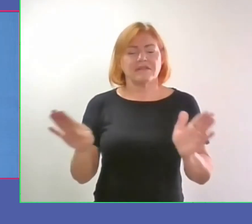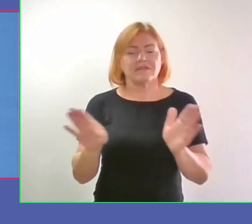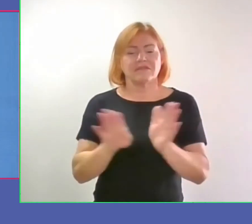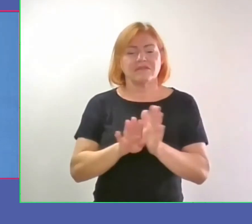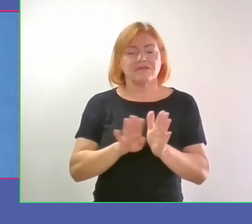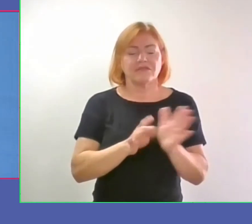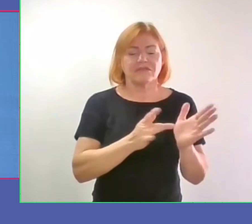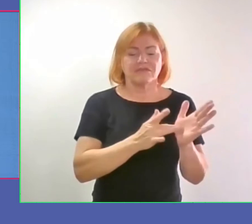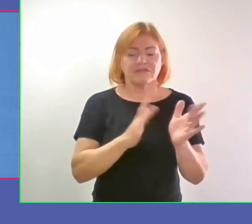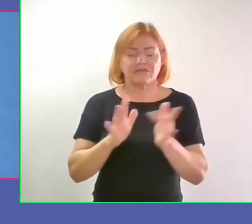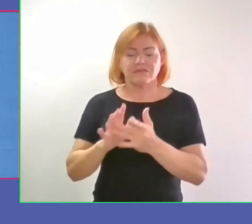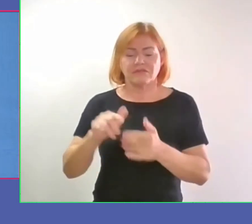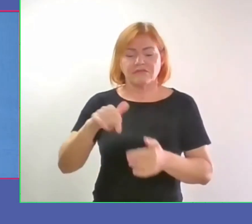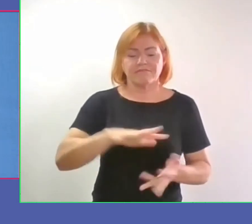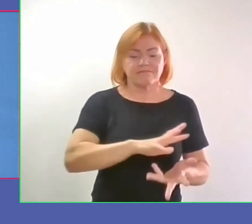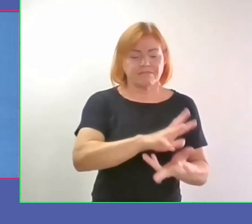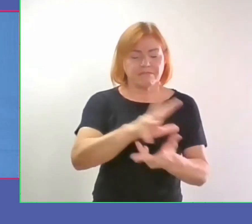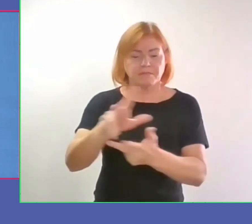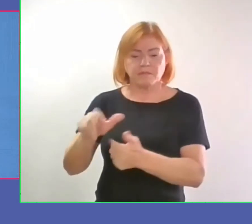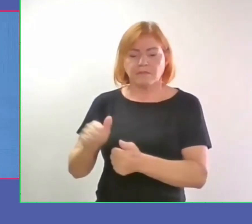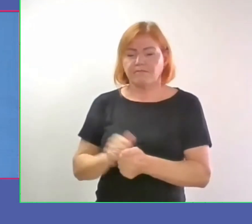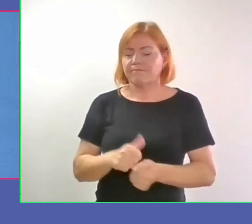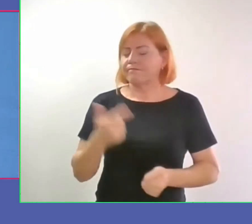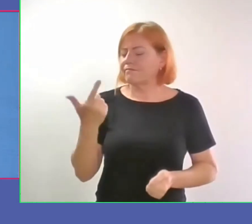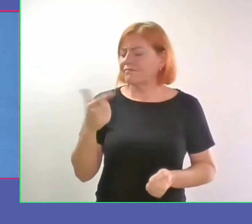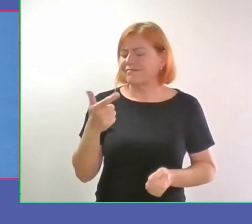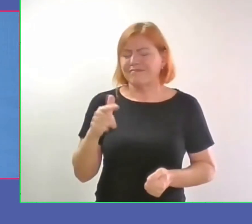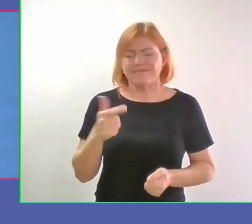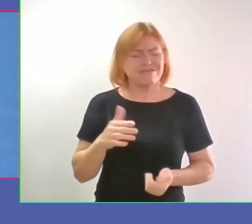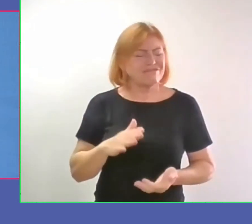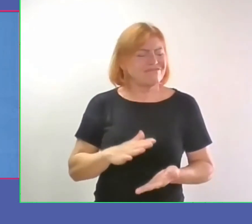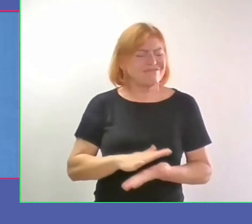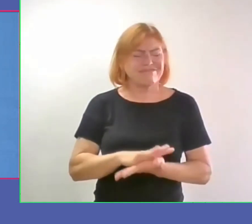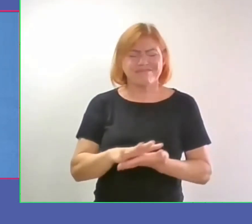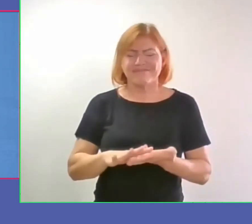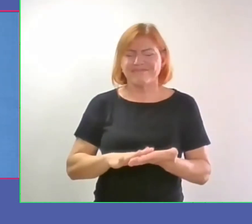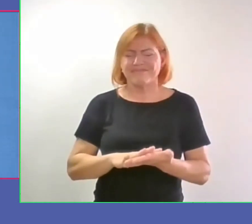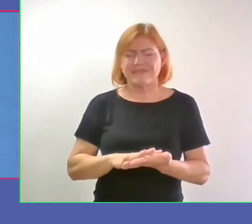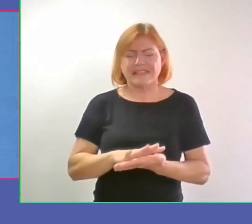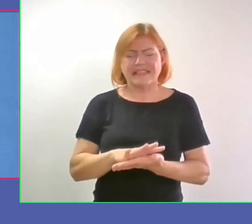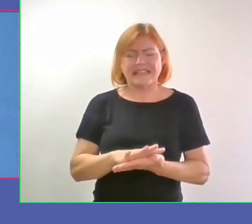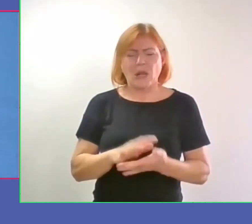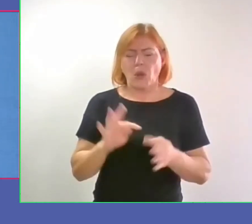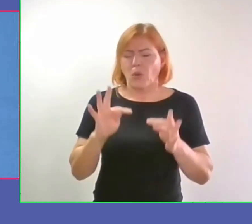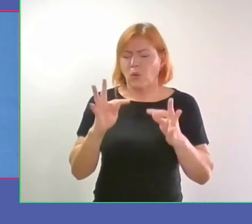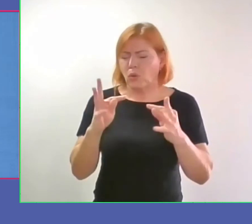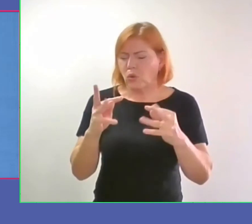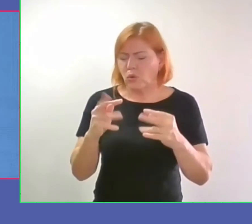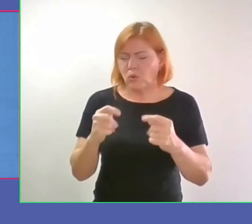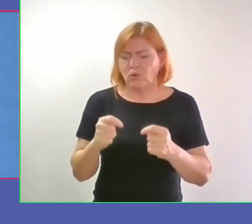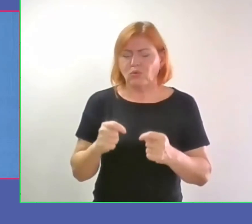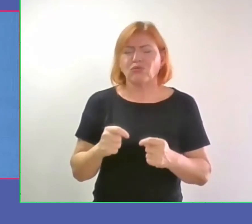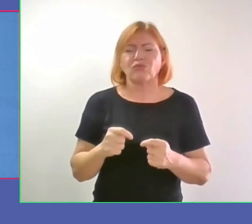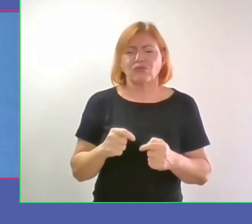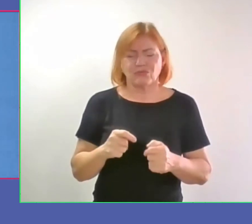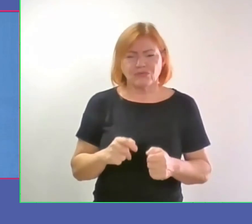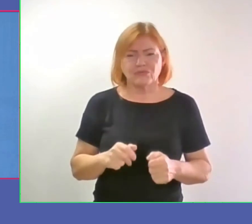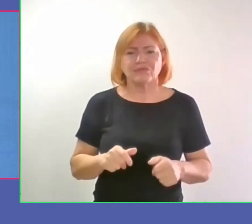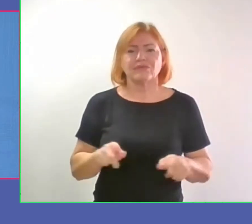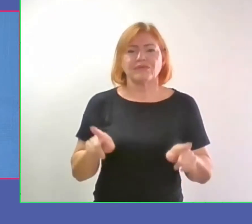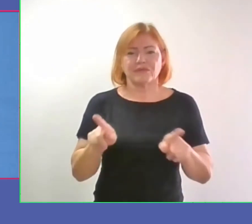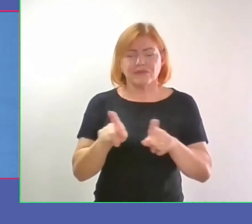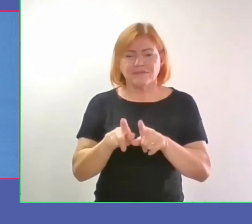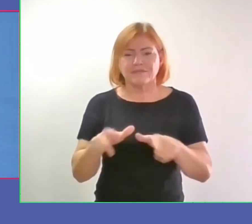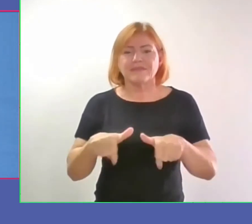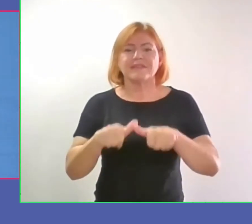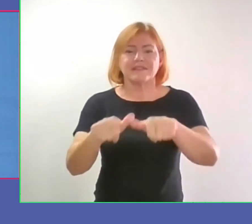havia realmente ninguém são. Mas ele veio preocupado com isso e pregou o